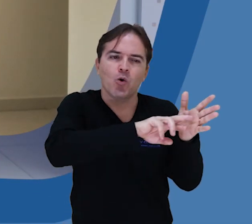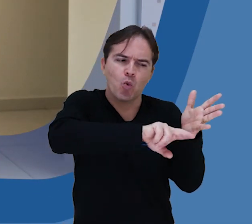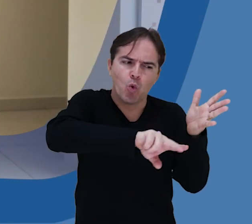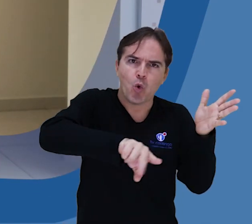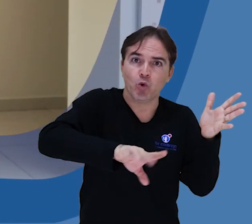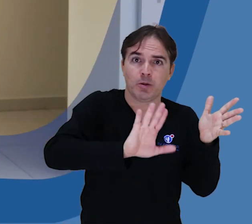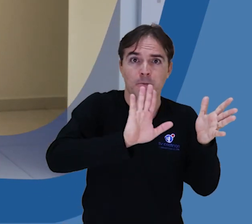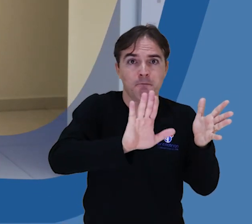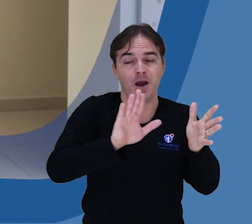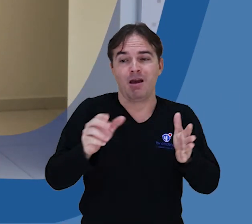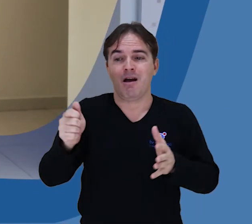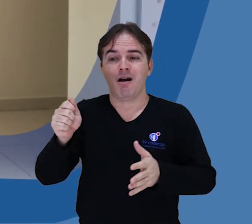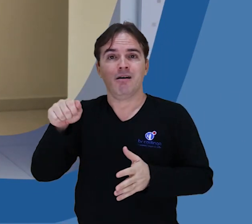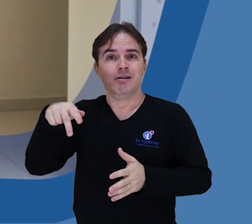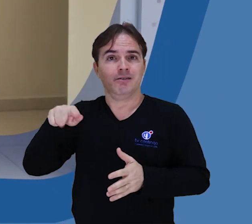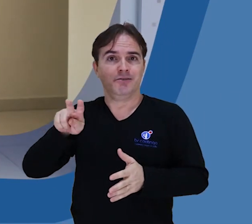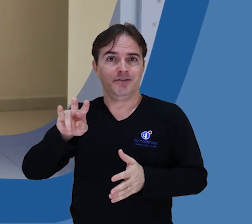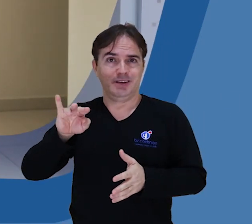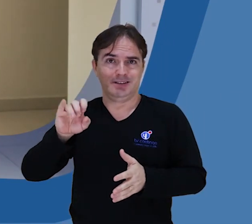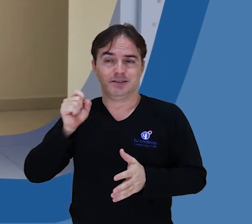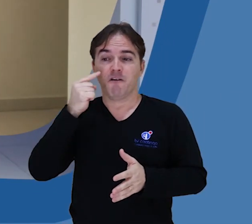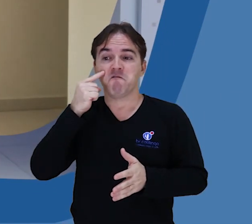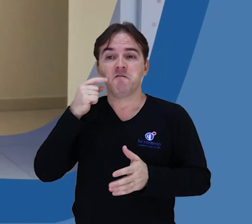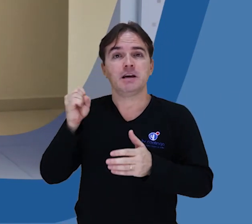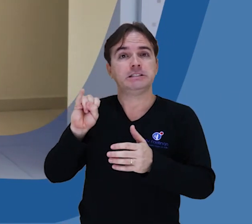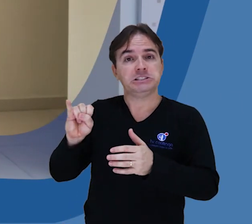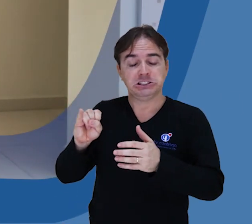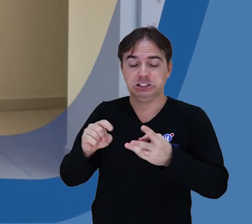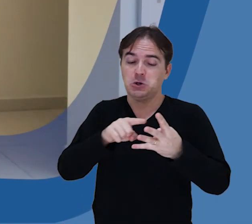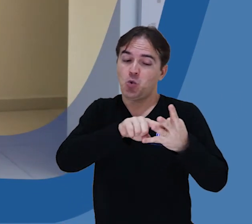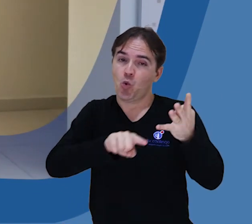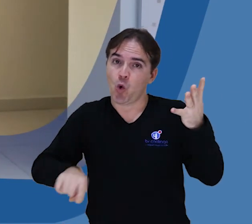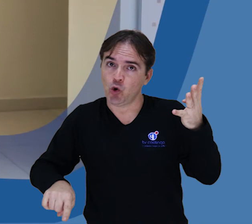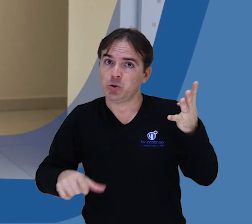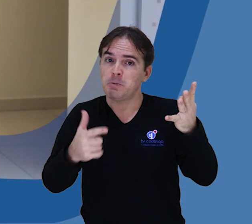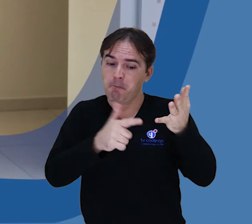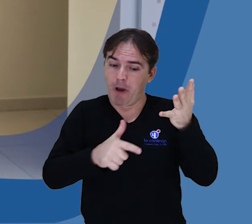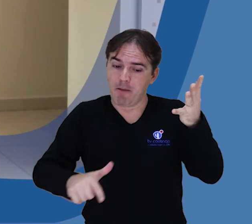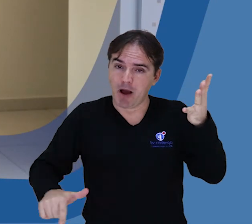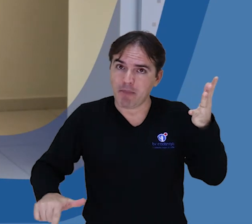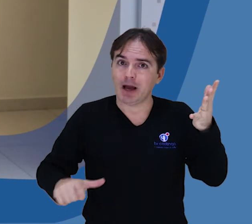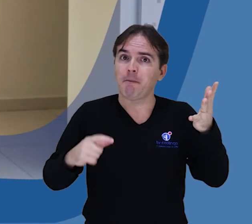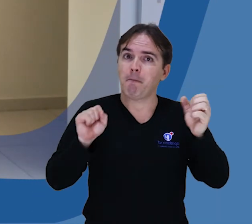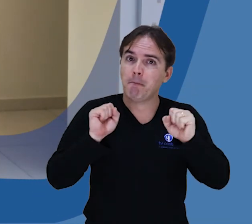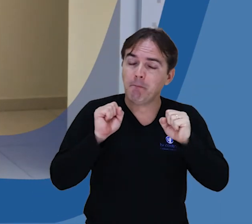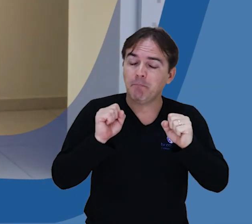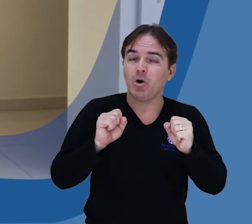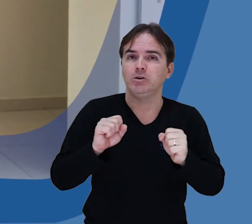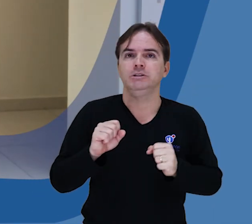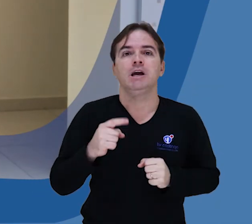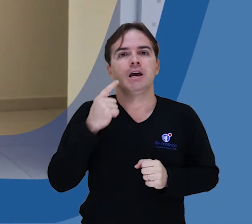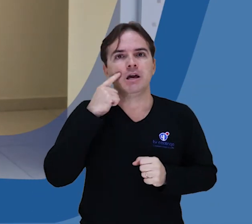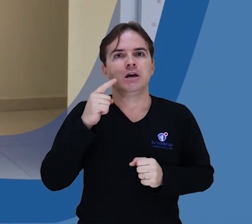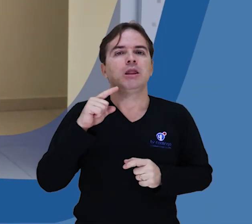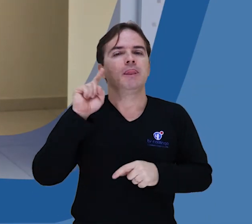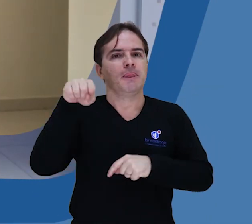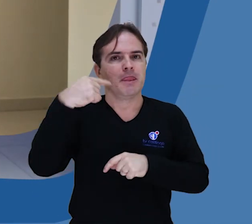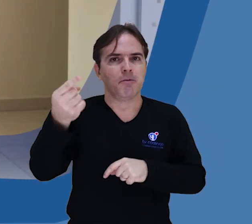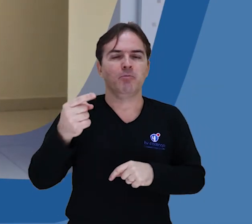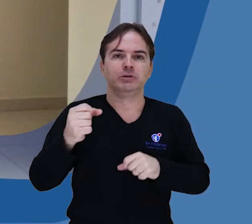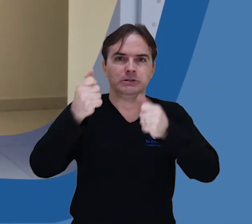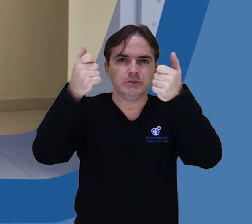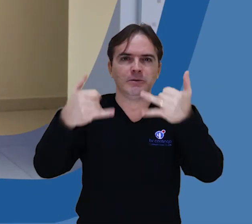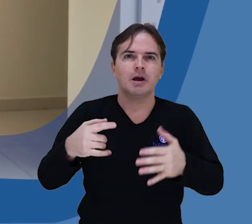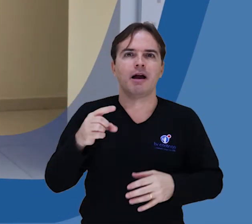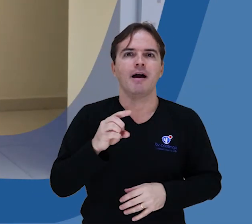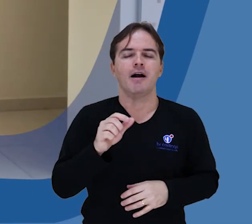uma avaliação e aprovação desses testes. Então eu vou disponibilizar abaixo, né, o site da Anvisa